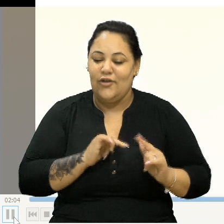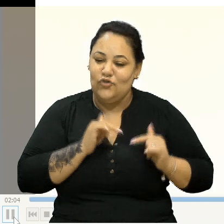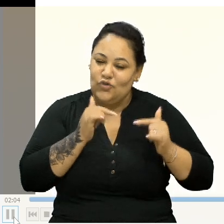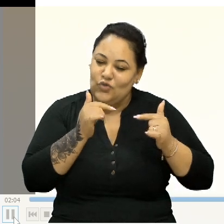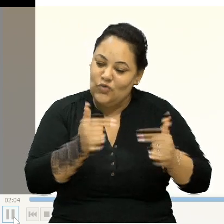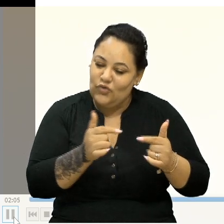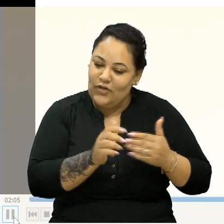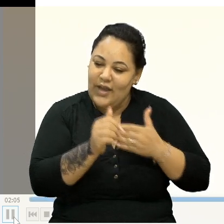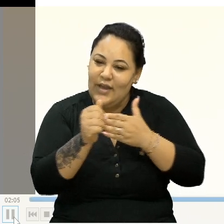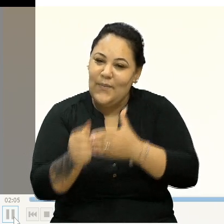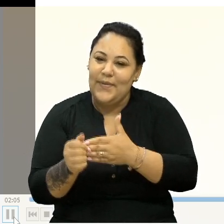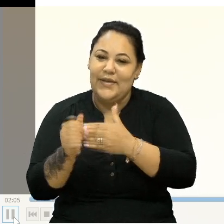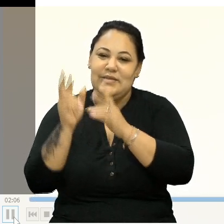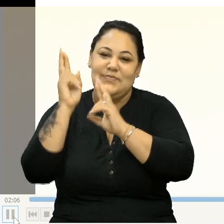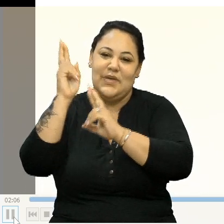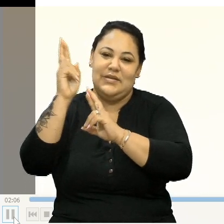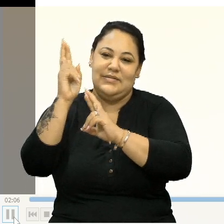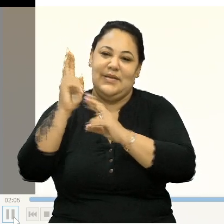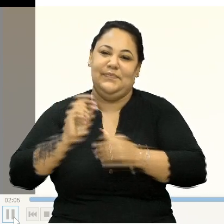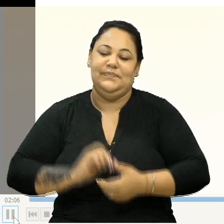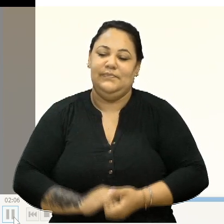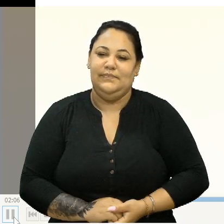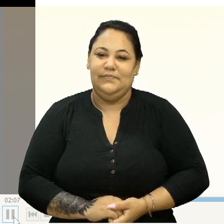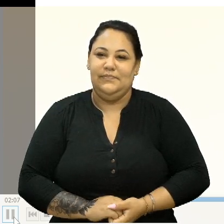a esperança.